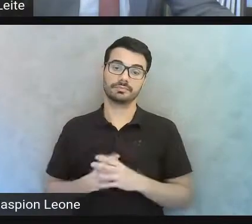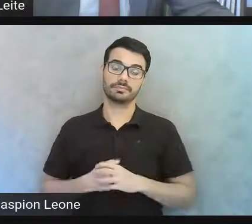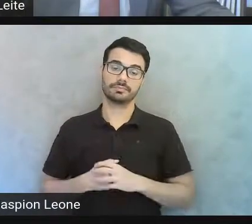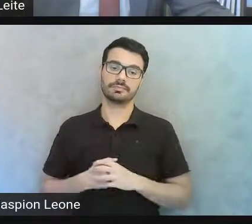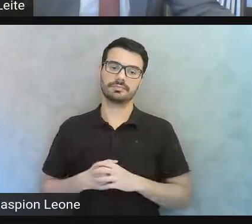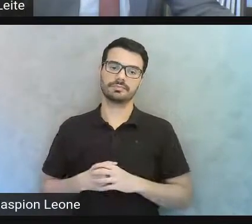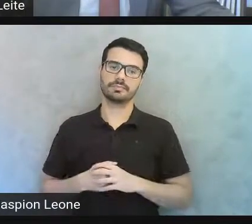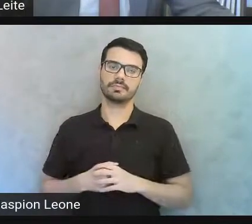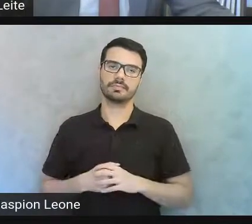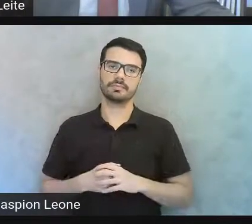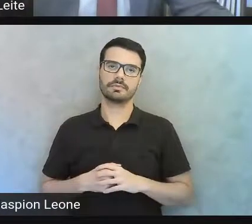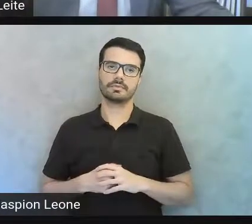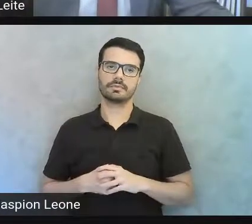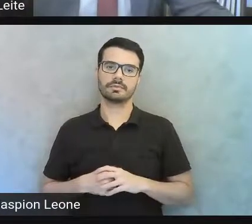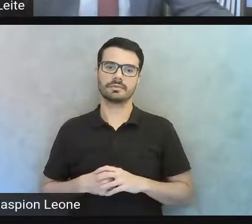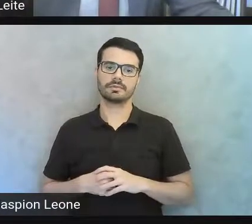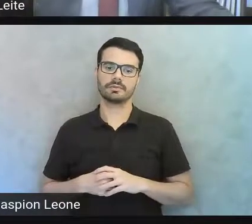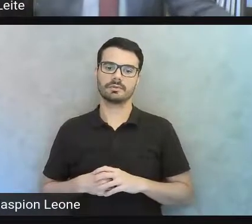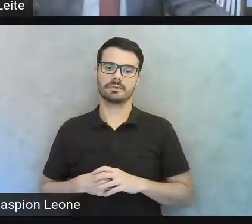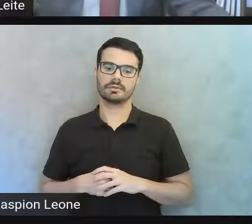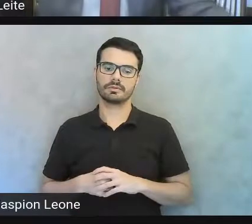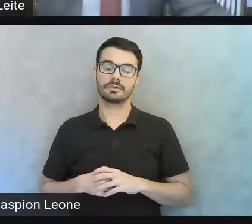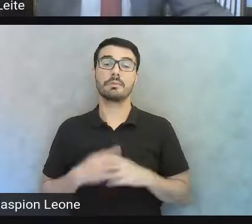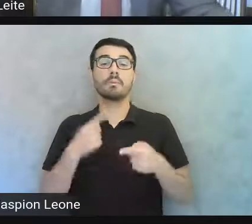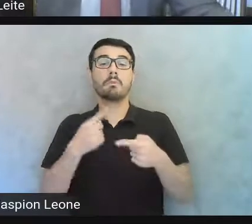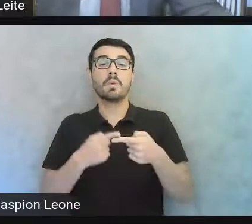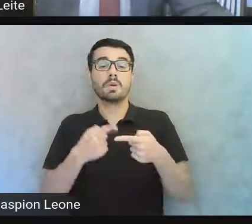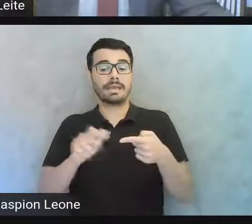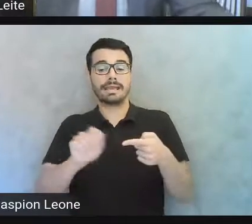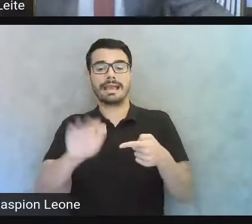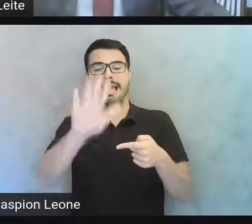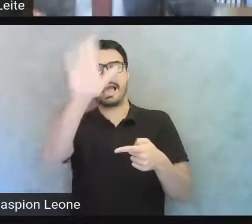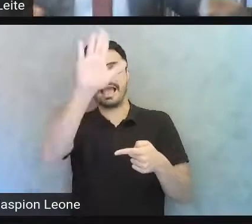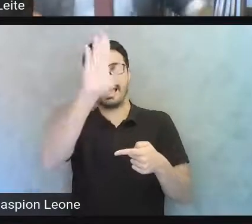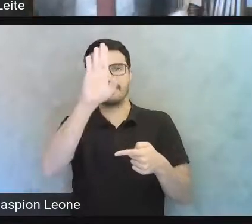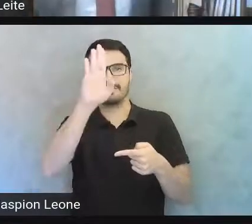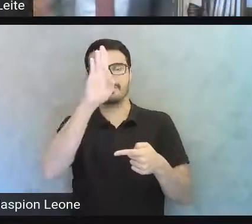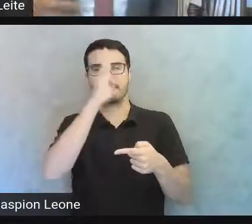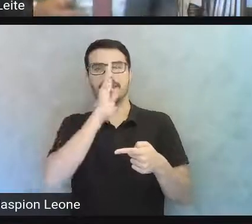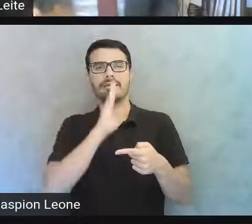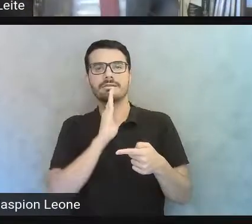Pela ordem, mais ou menos, do que apareceu, por que elas são tão caras no Brasil e se pode reduzir?